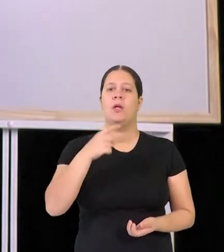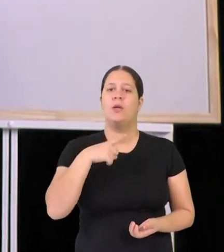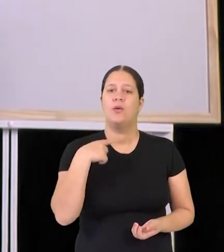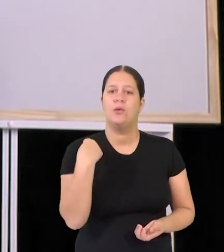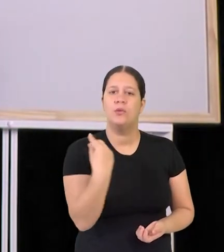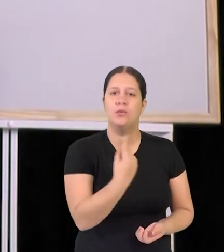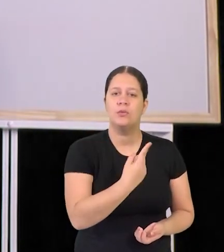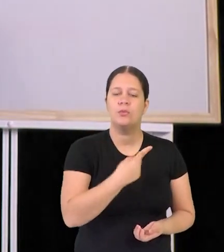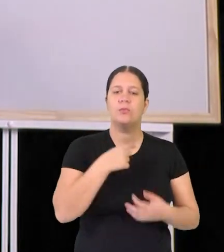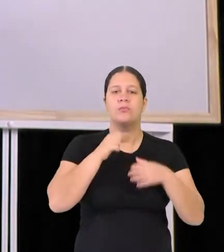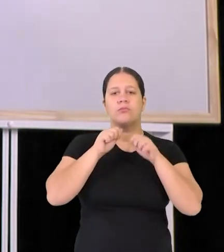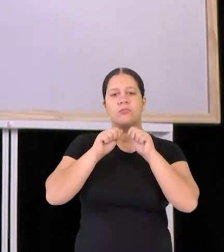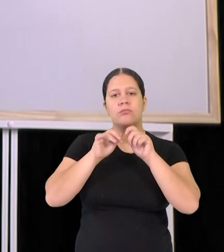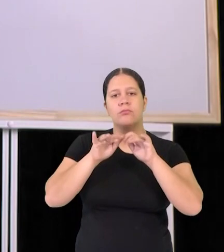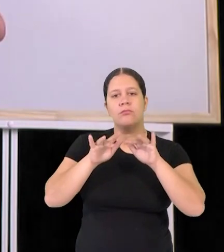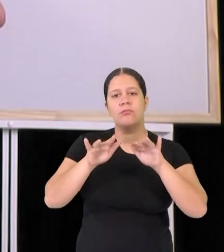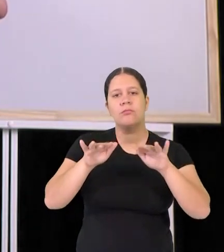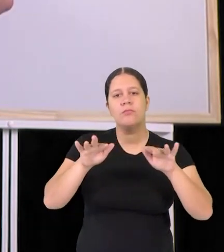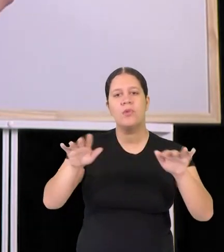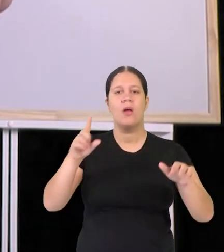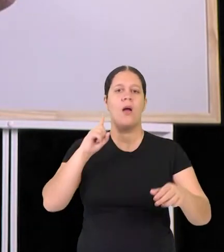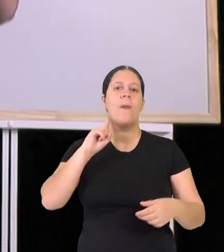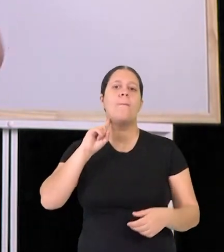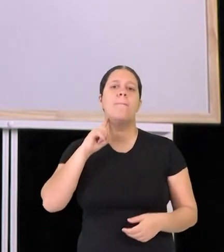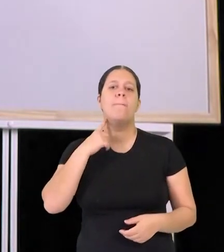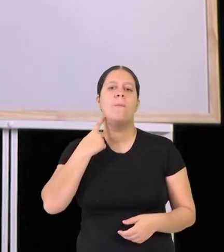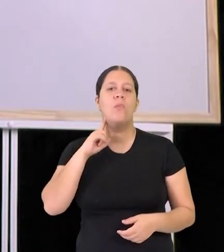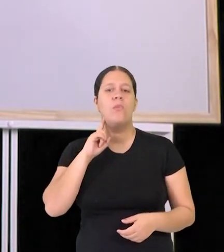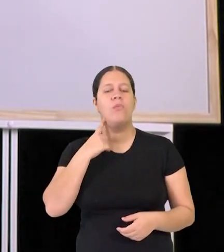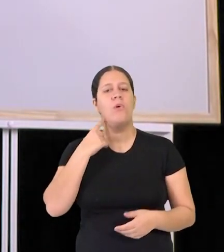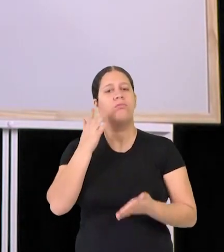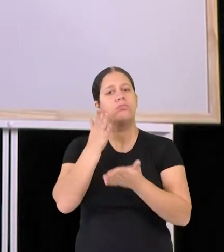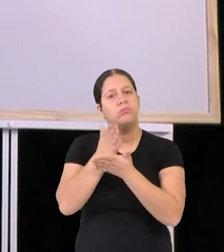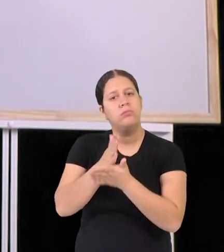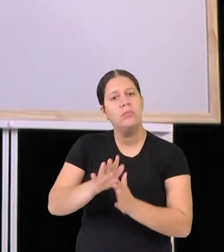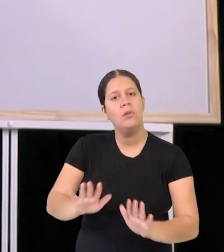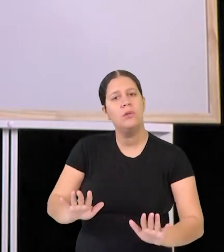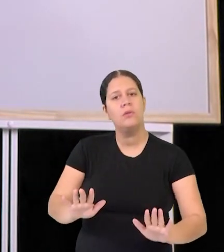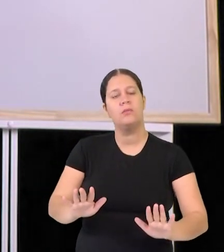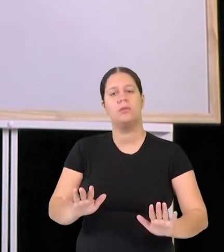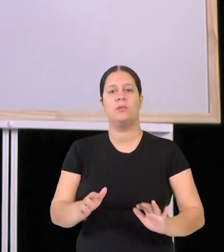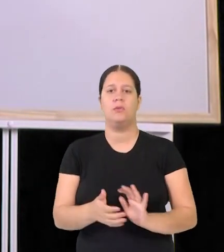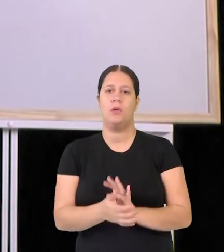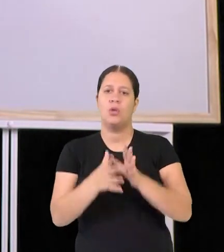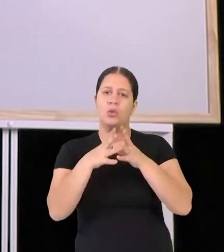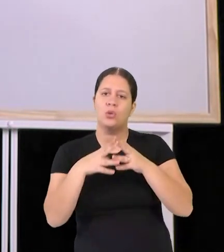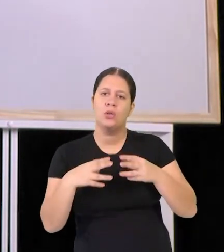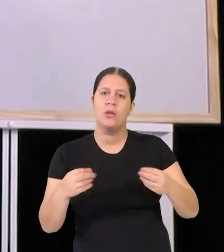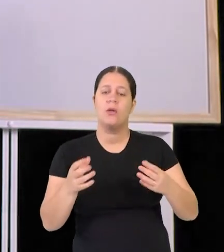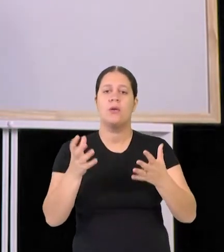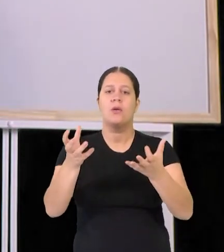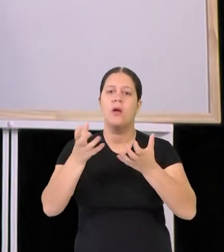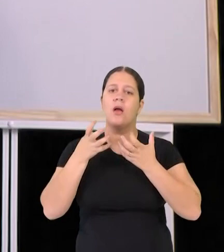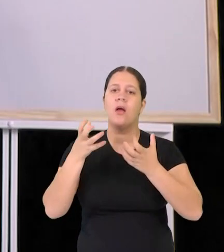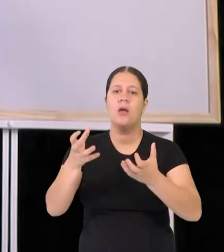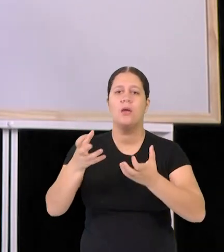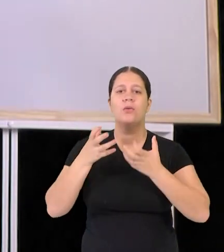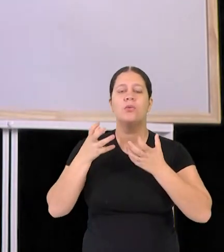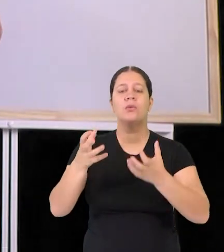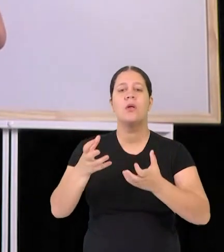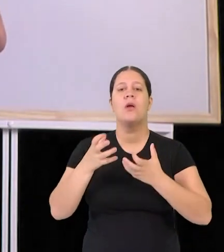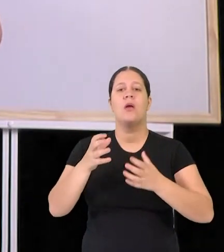tenha essa dispersão, para que a poluição ela vá embora. Tranquilo? Então o que a gente quer é